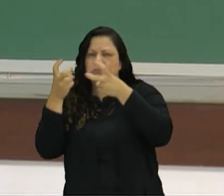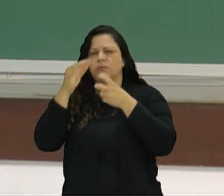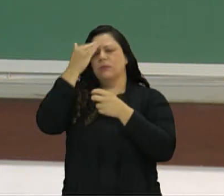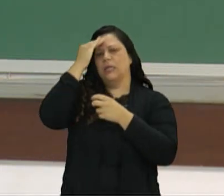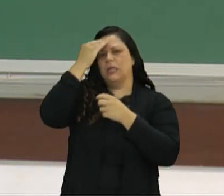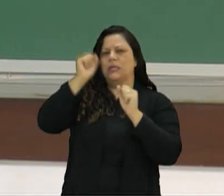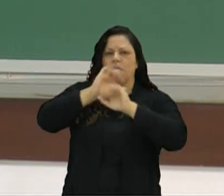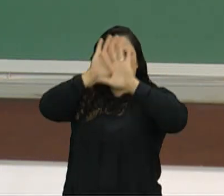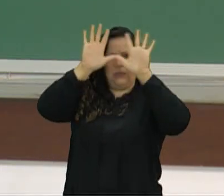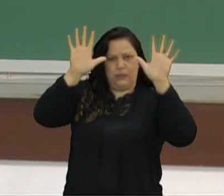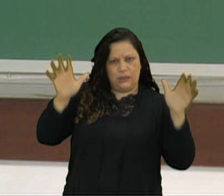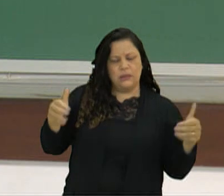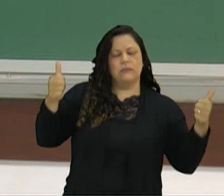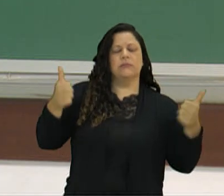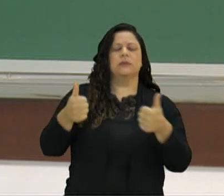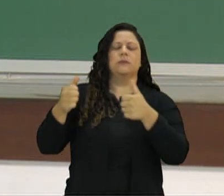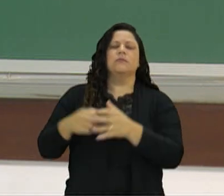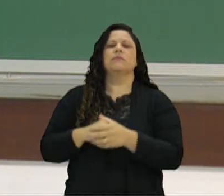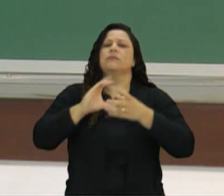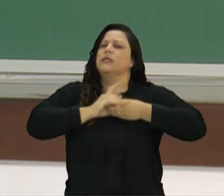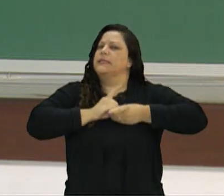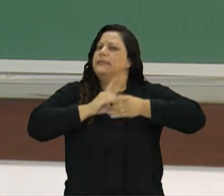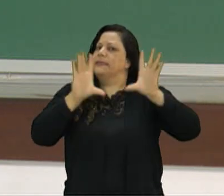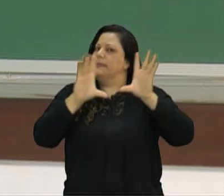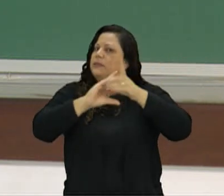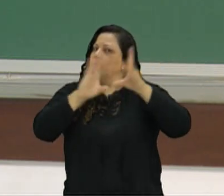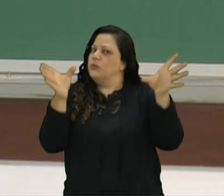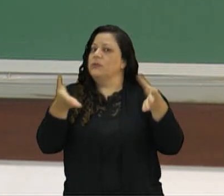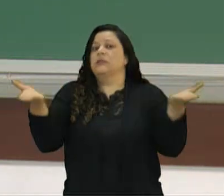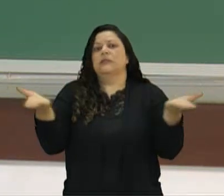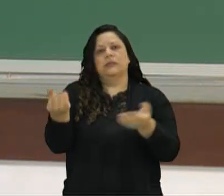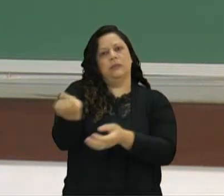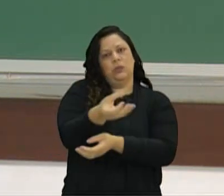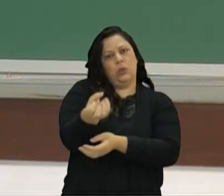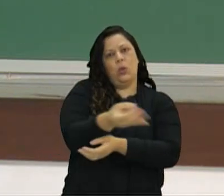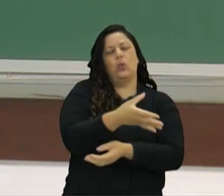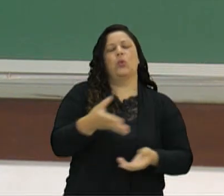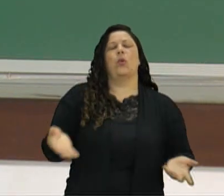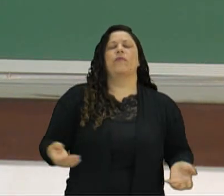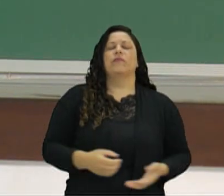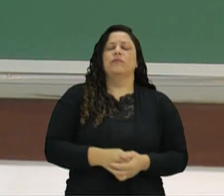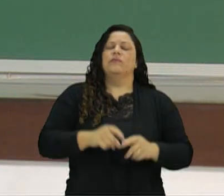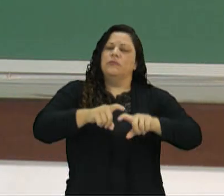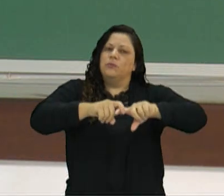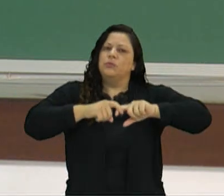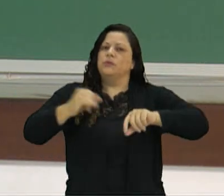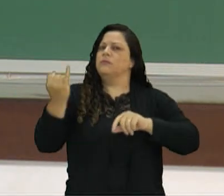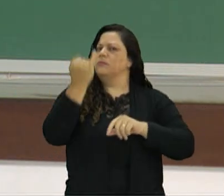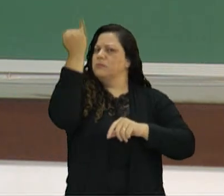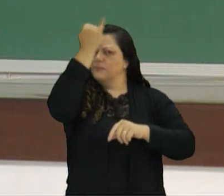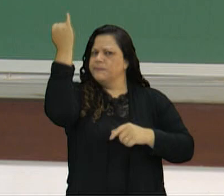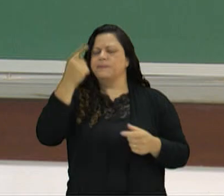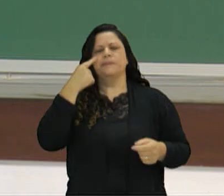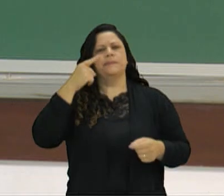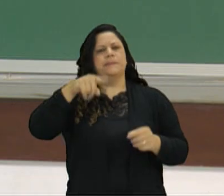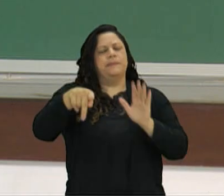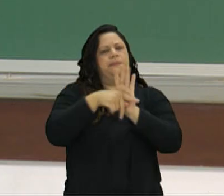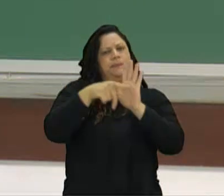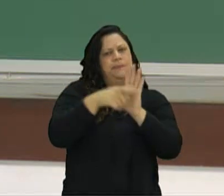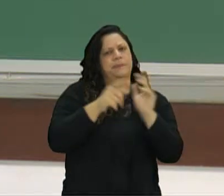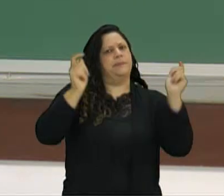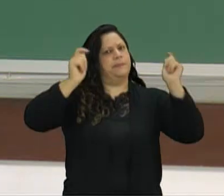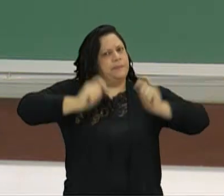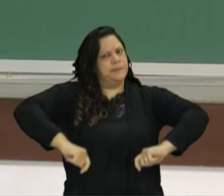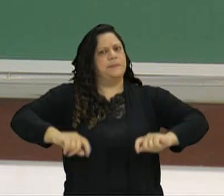as democracias modernas, por isso que ela é tão importante. A nossa democracia, ela é inspirada, de certa